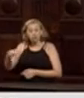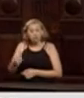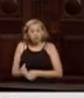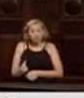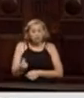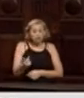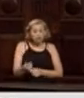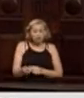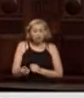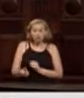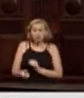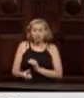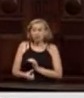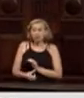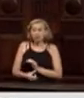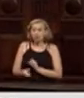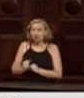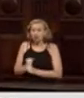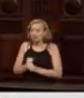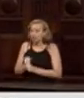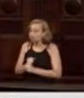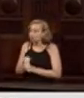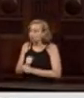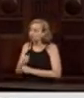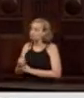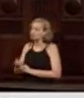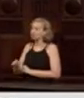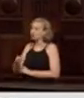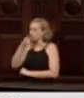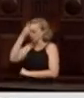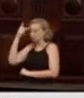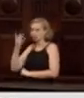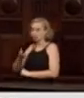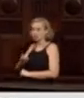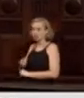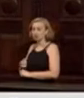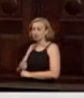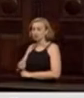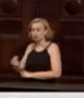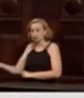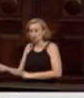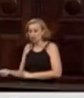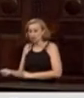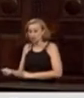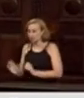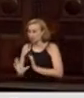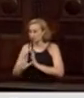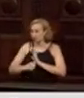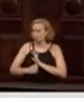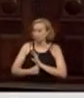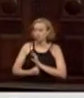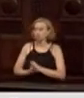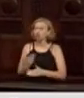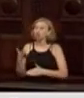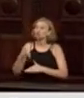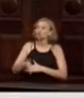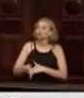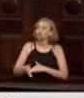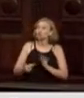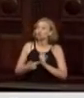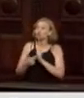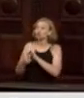dos antigos conselheiros acusados de envolvimento em corrupção, chegou a ter um parecer indicando